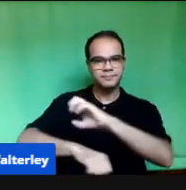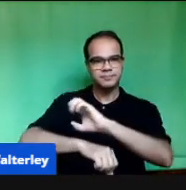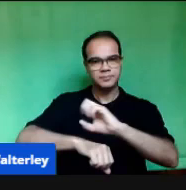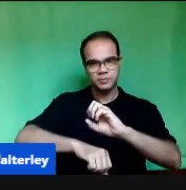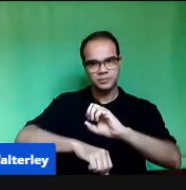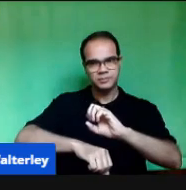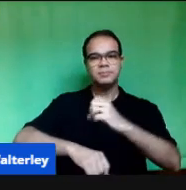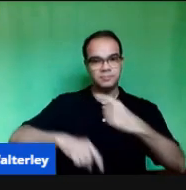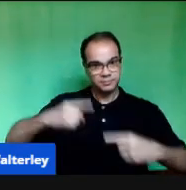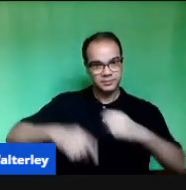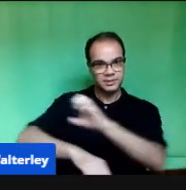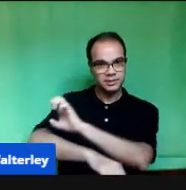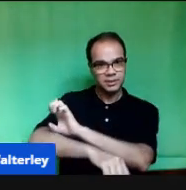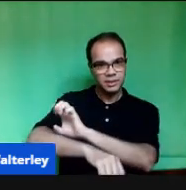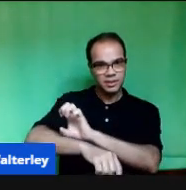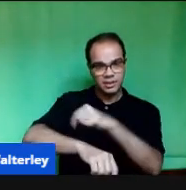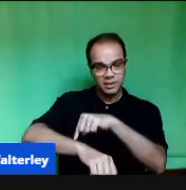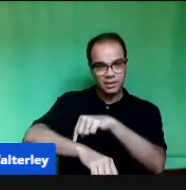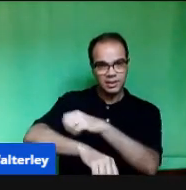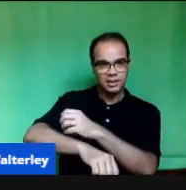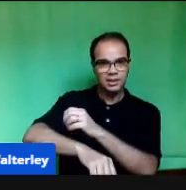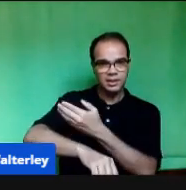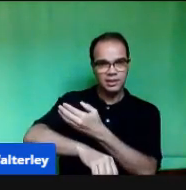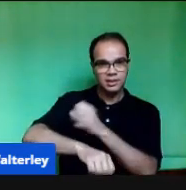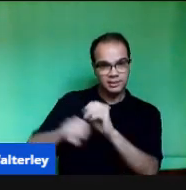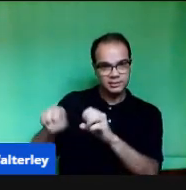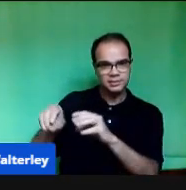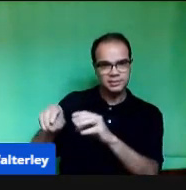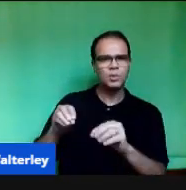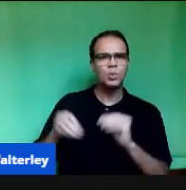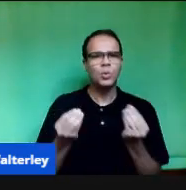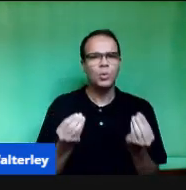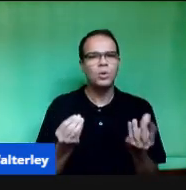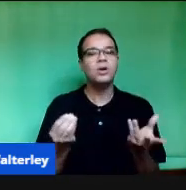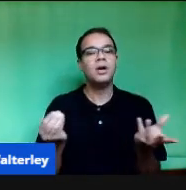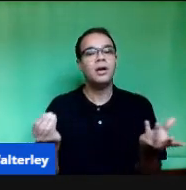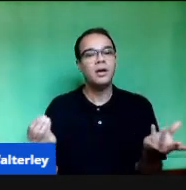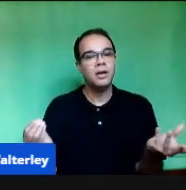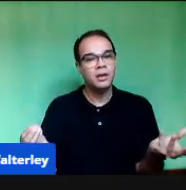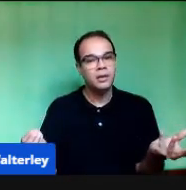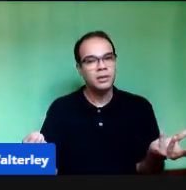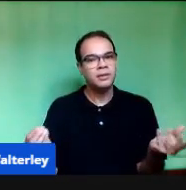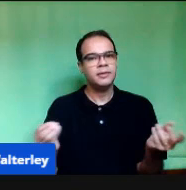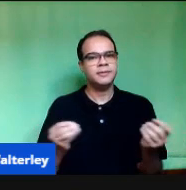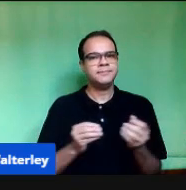como as de saúde, direitos humanos, juventude, mulheres, isso é fundamental.